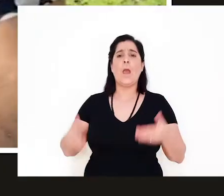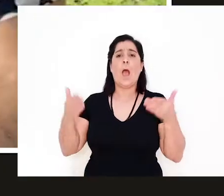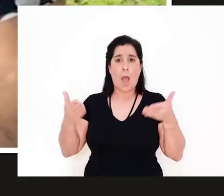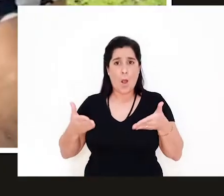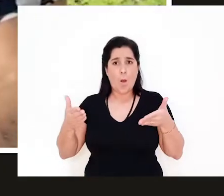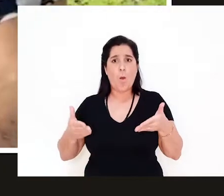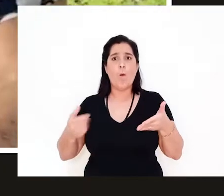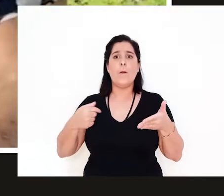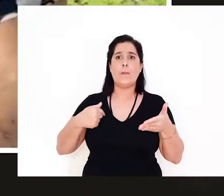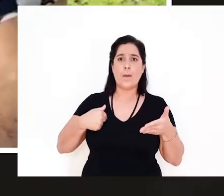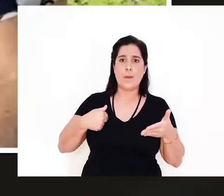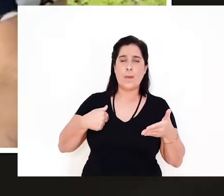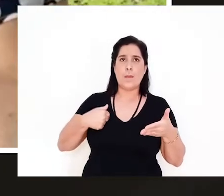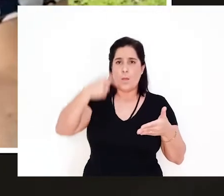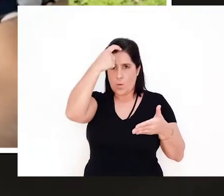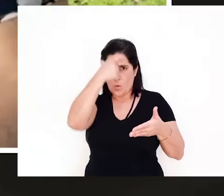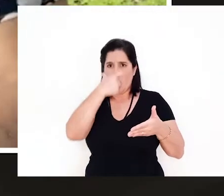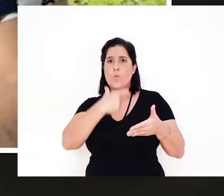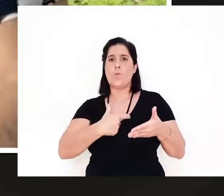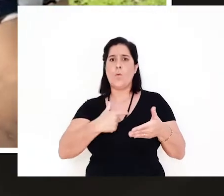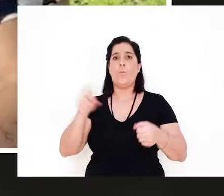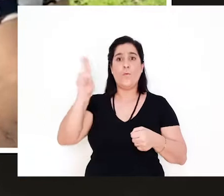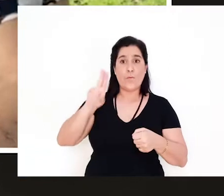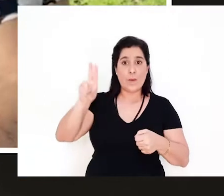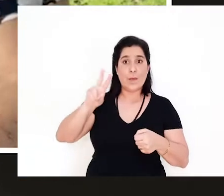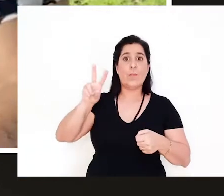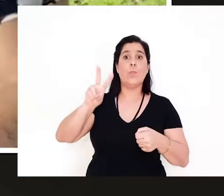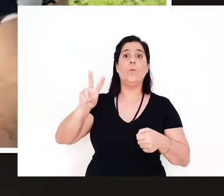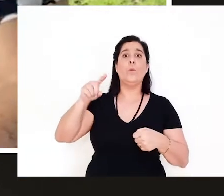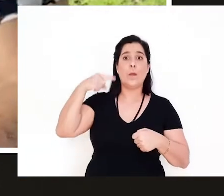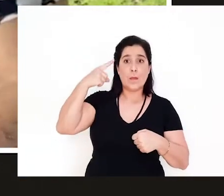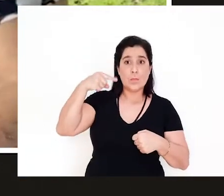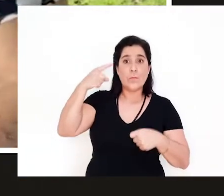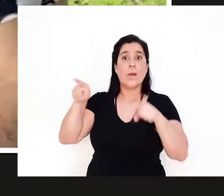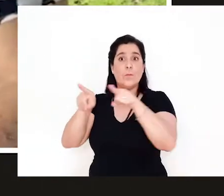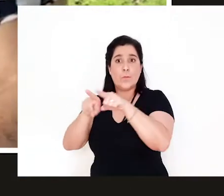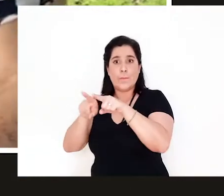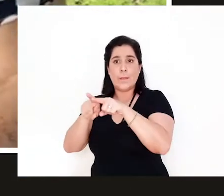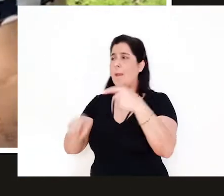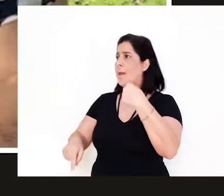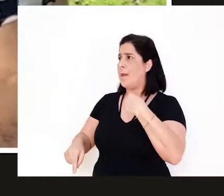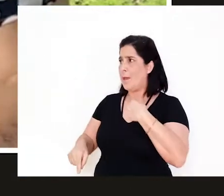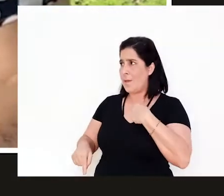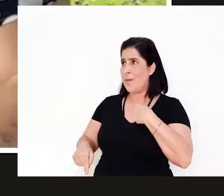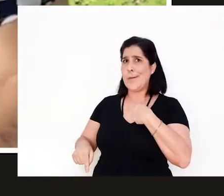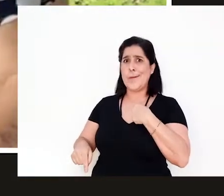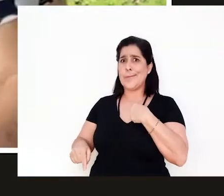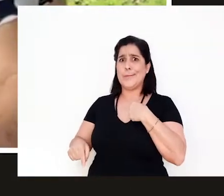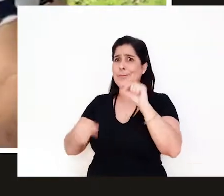Atualmente eu sou vereadora e também sou advogada e atuo nas duas áreas. Eu